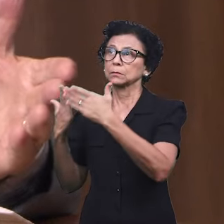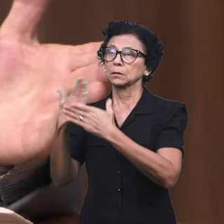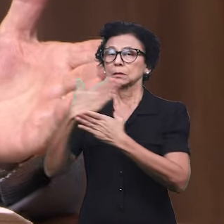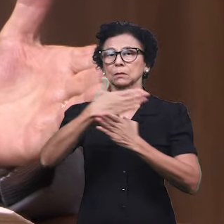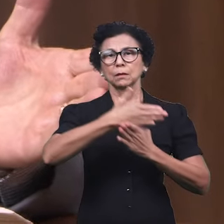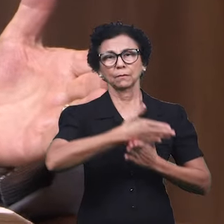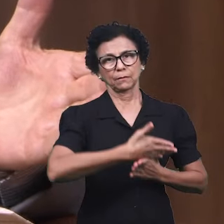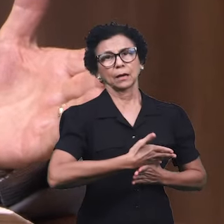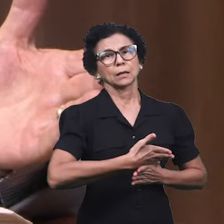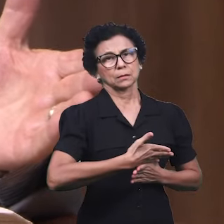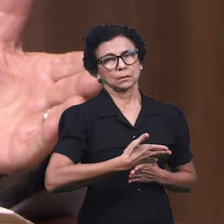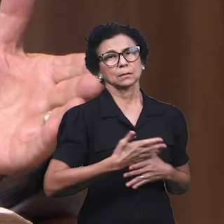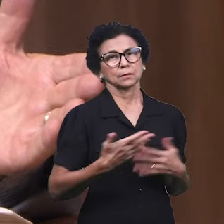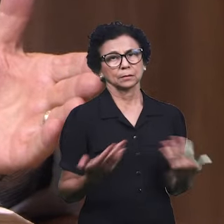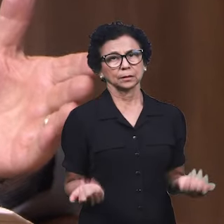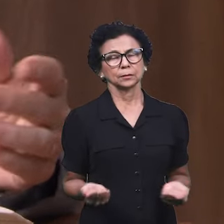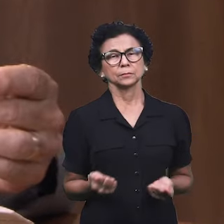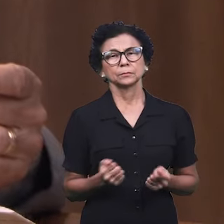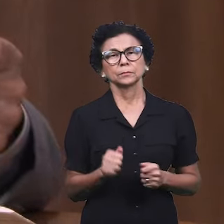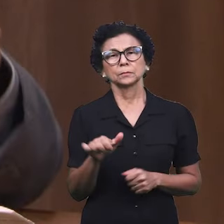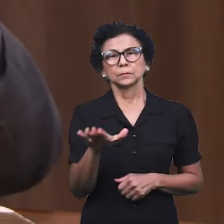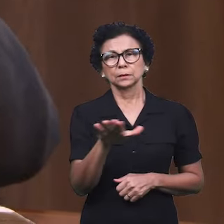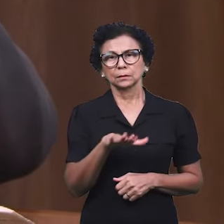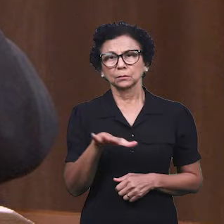Como ele se referiu aos Gálatas.